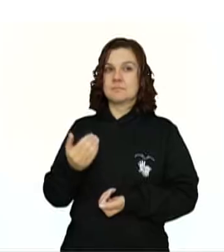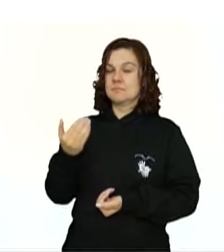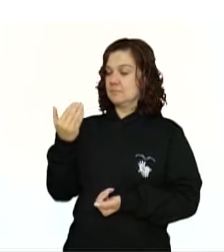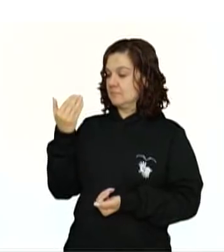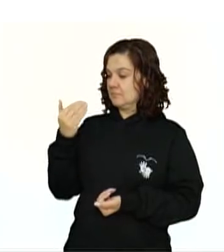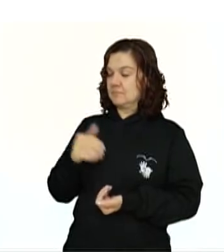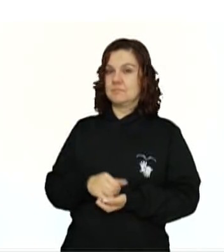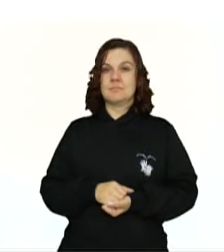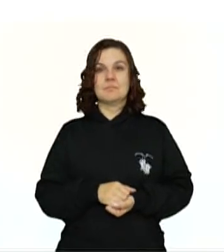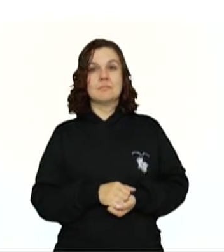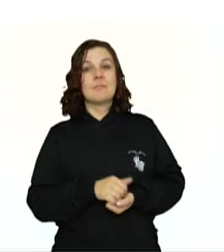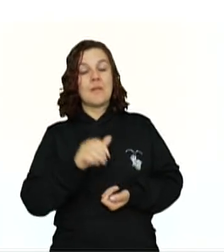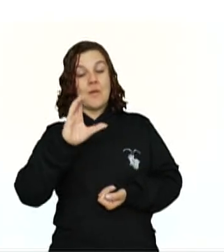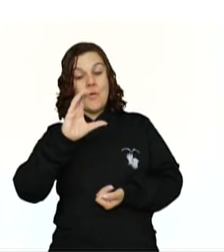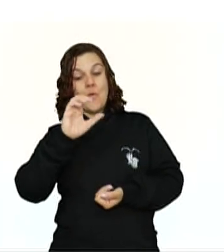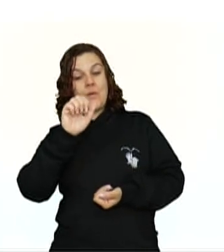Exemplo,